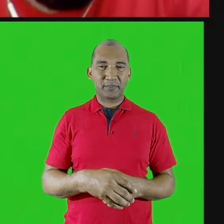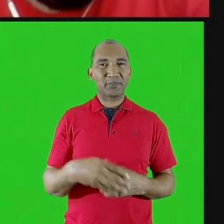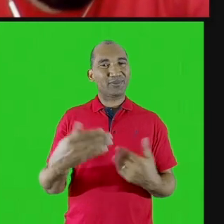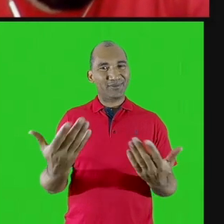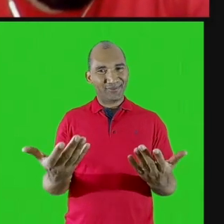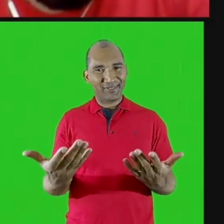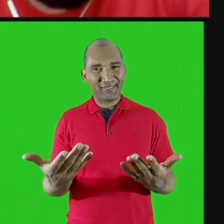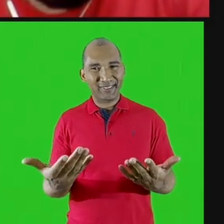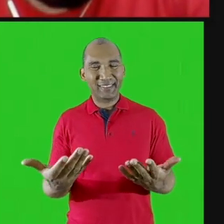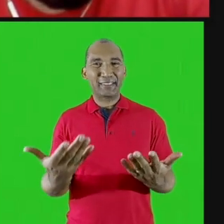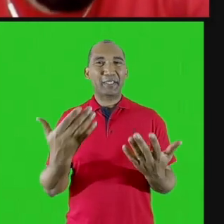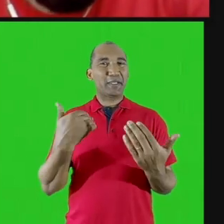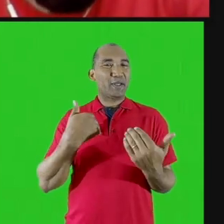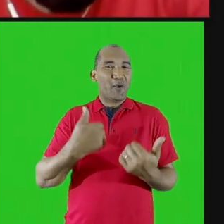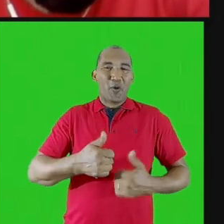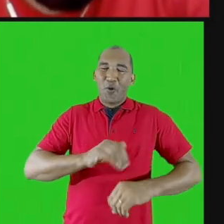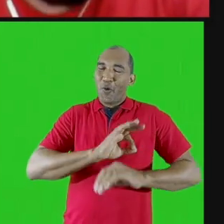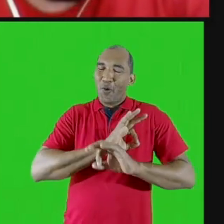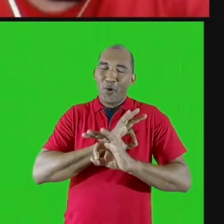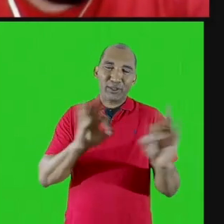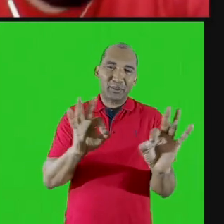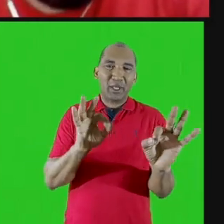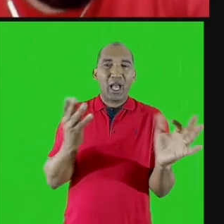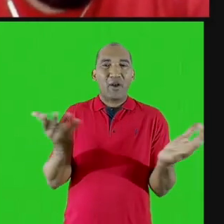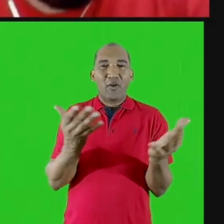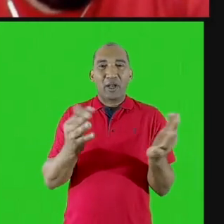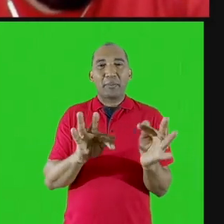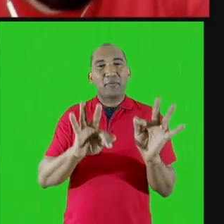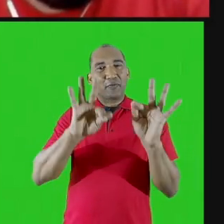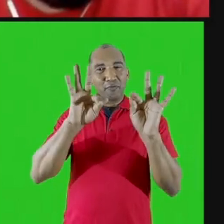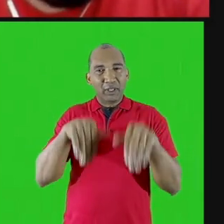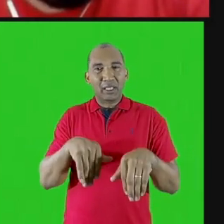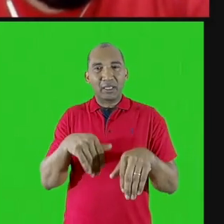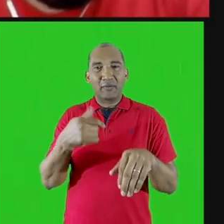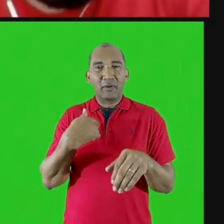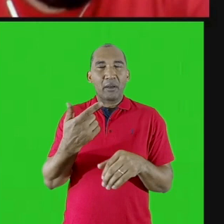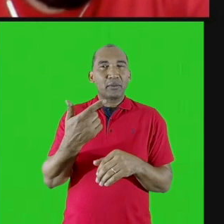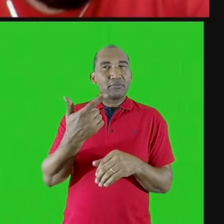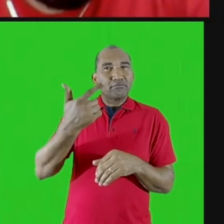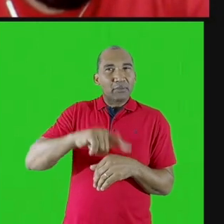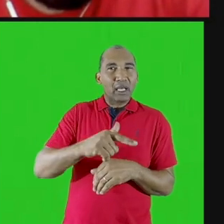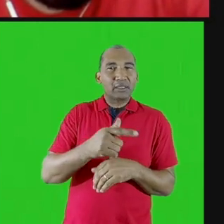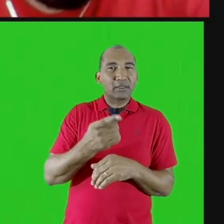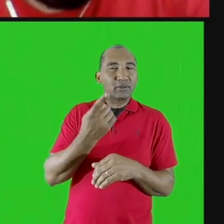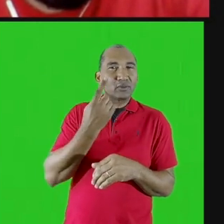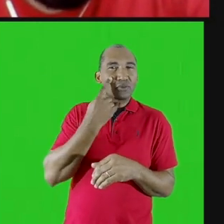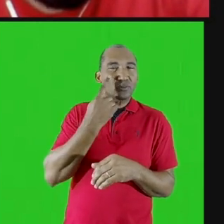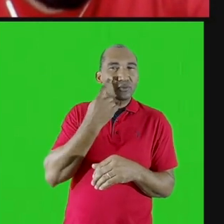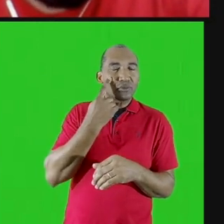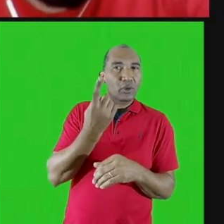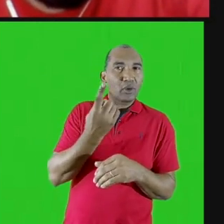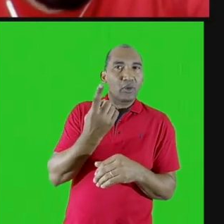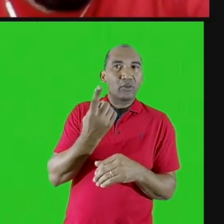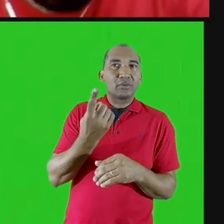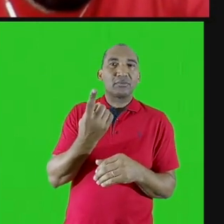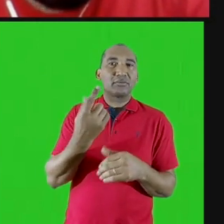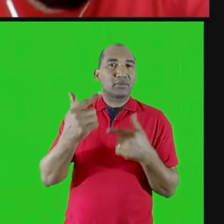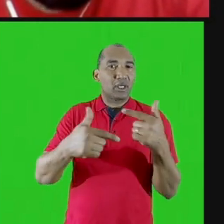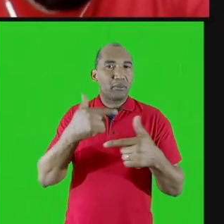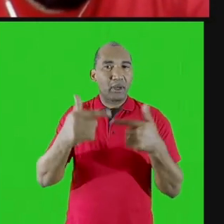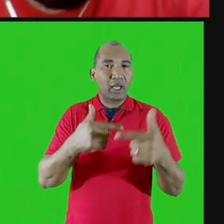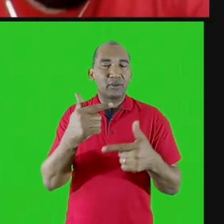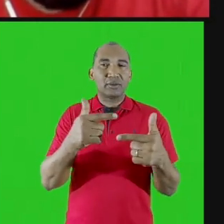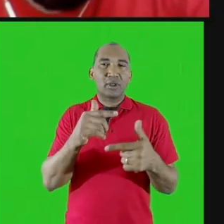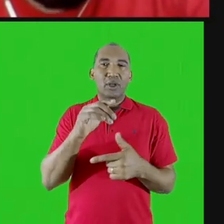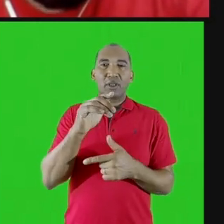E eu não podia terminar melhor. E aí, para finalizar, vamos ver mais obra desse incrível e